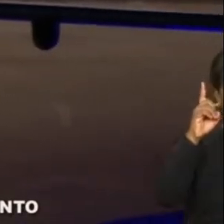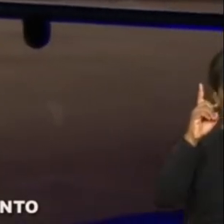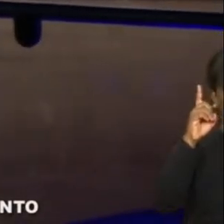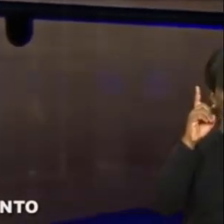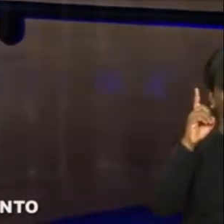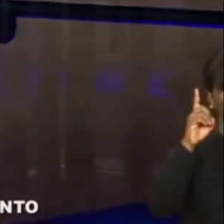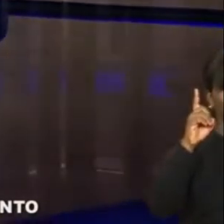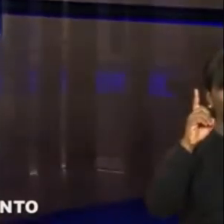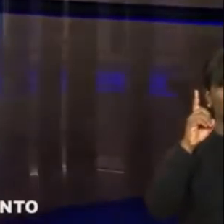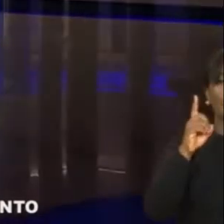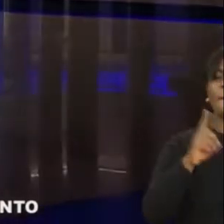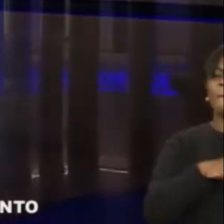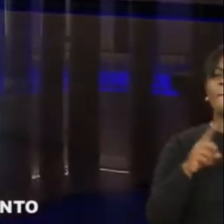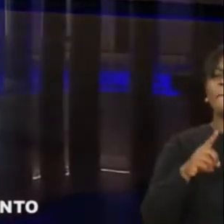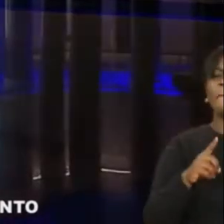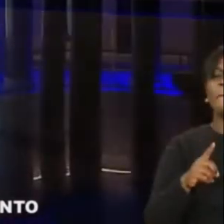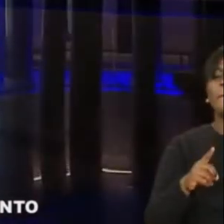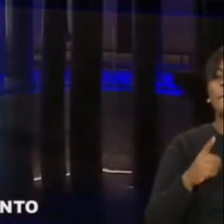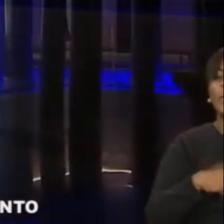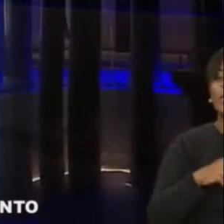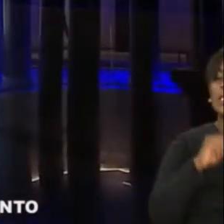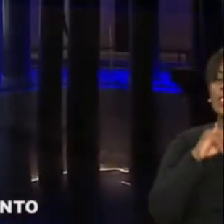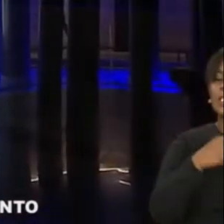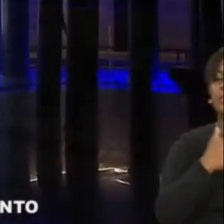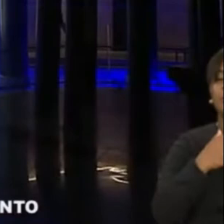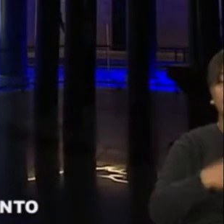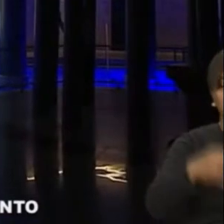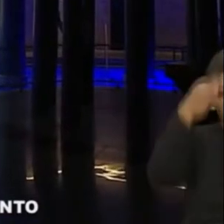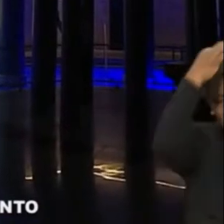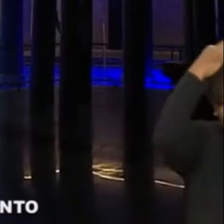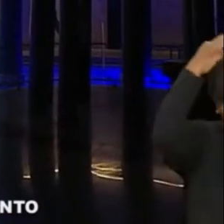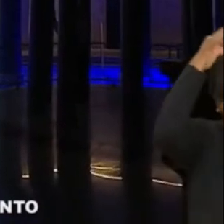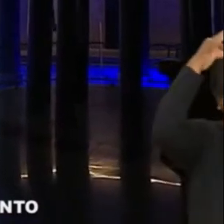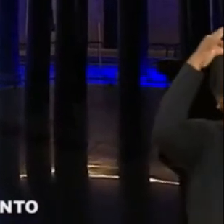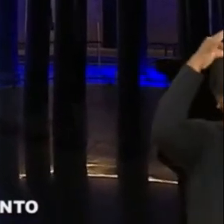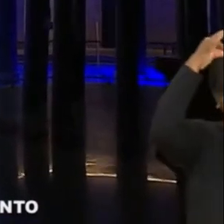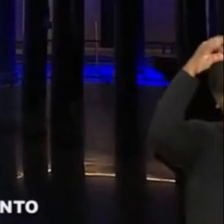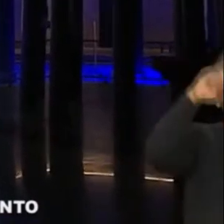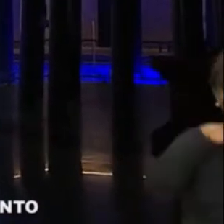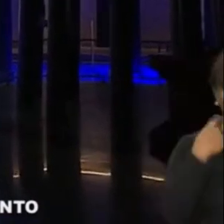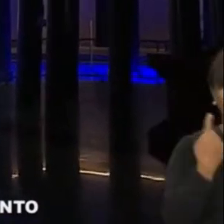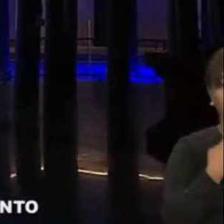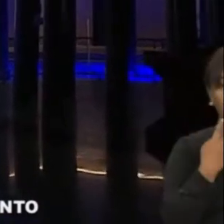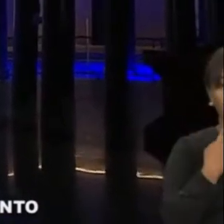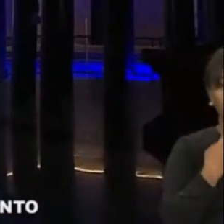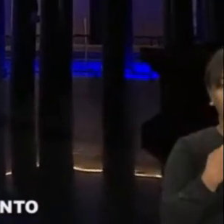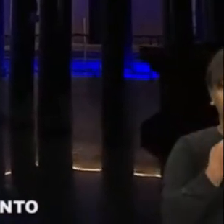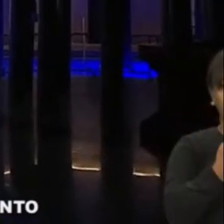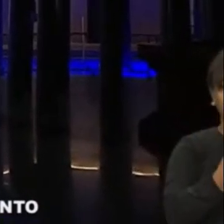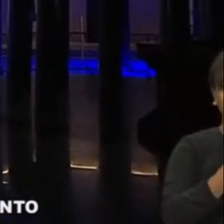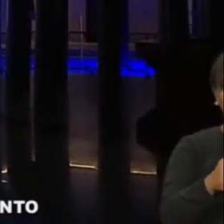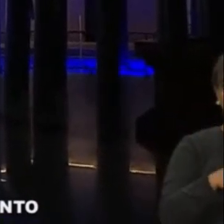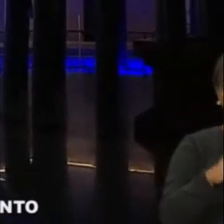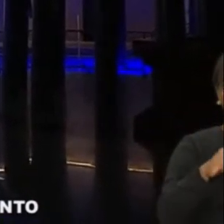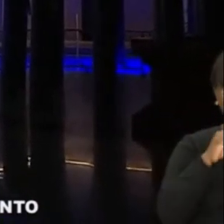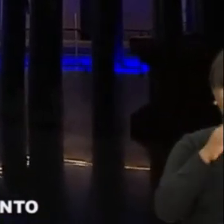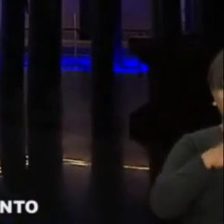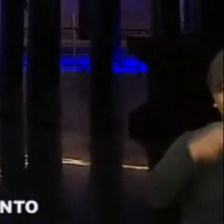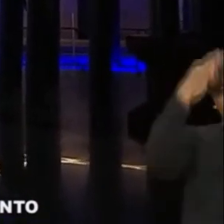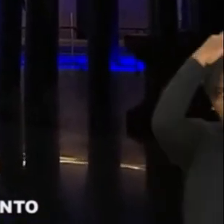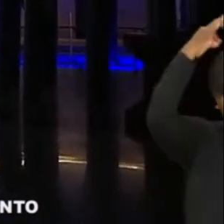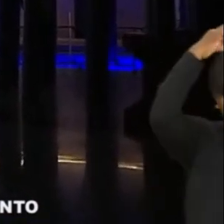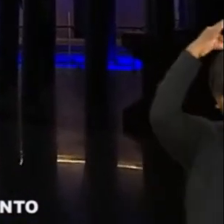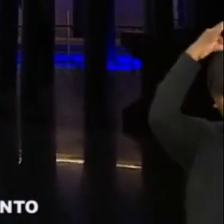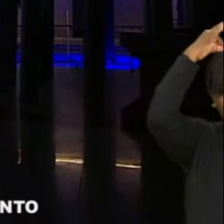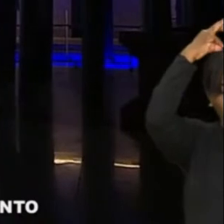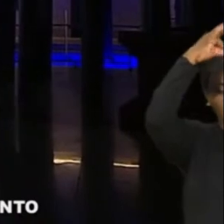somos consumidos, mas com esse fogo nós vencemos tudo. E esse fogo